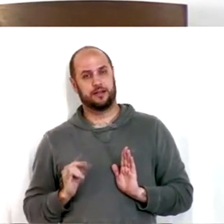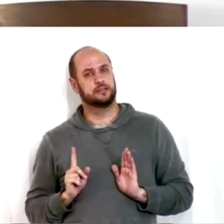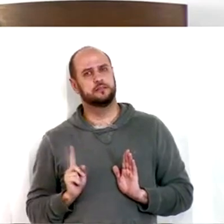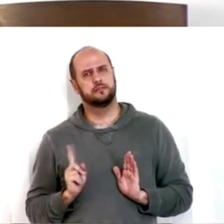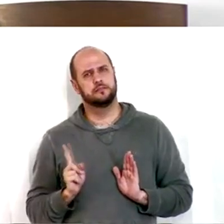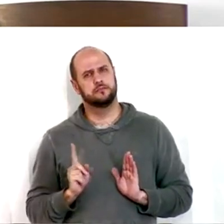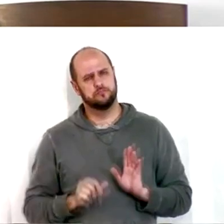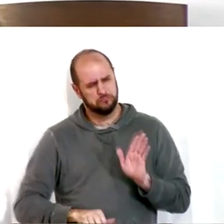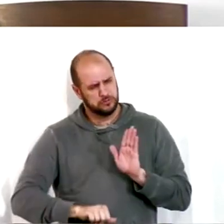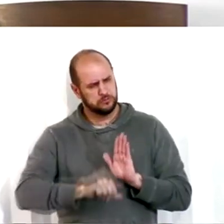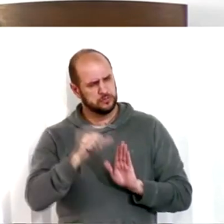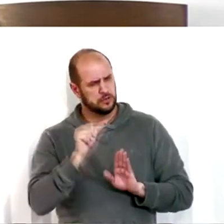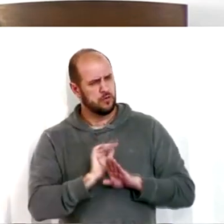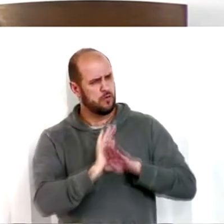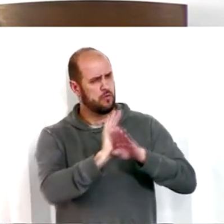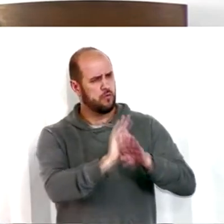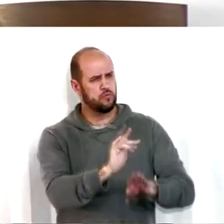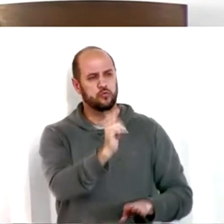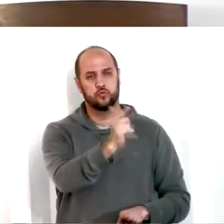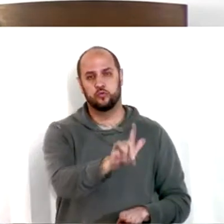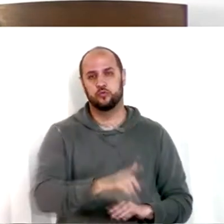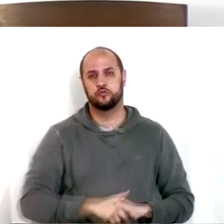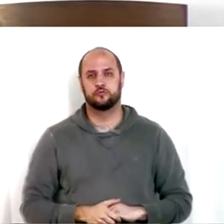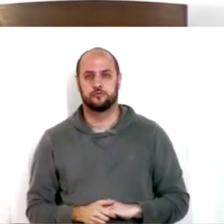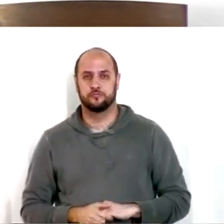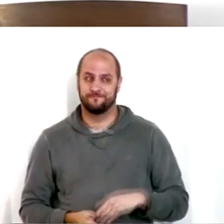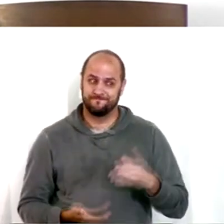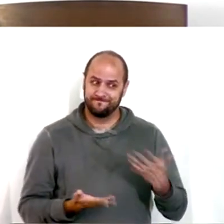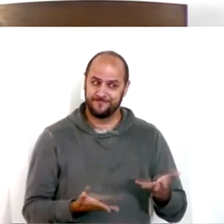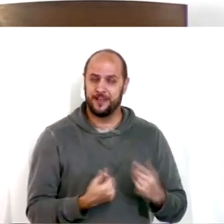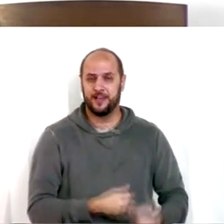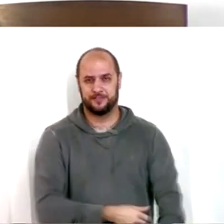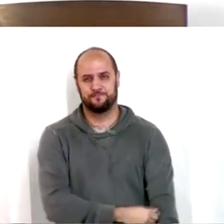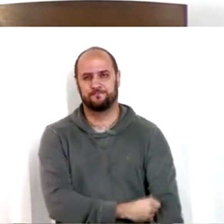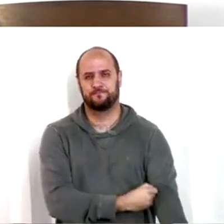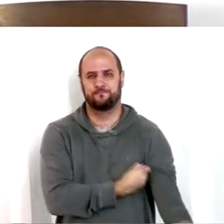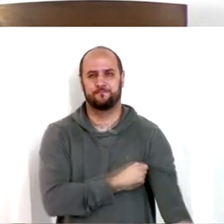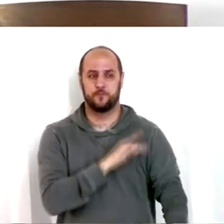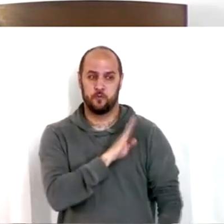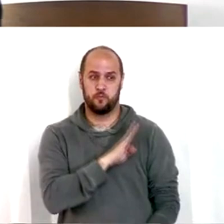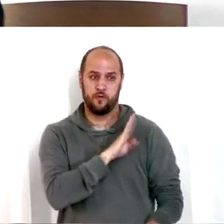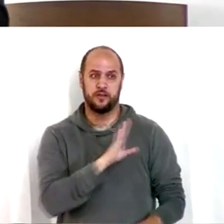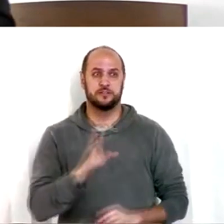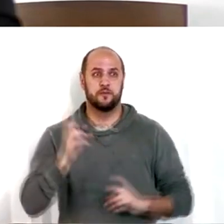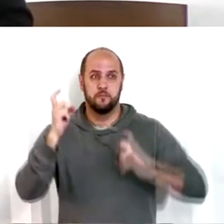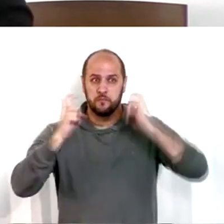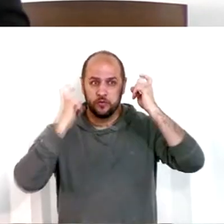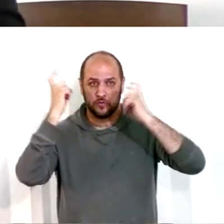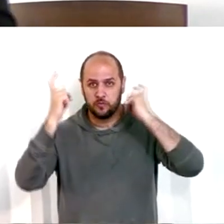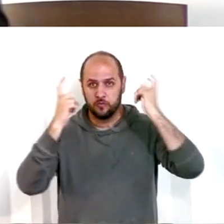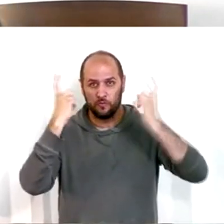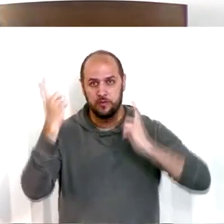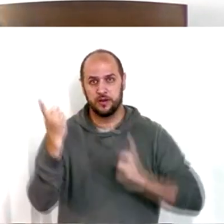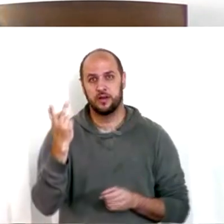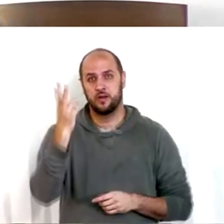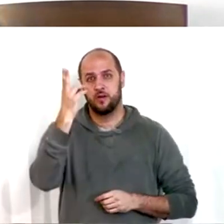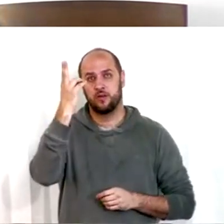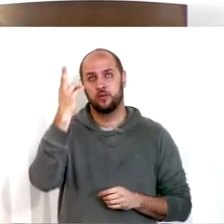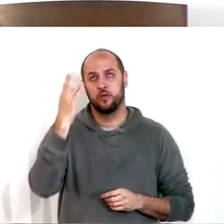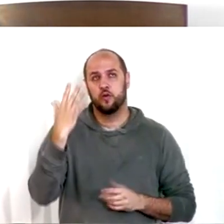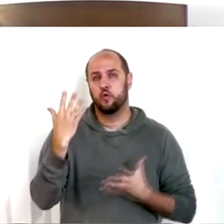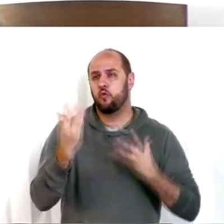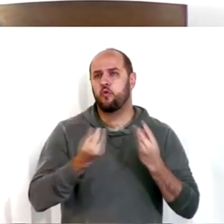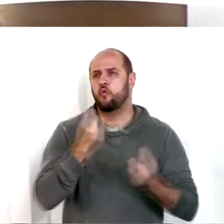eu penso no outro. Ele vai além. Boaz está preocupado com a reputação de